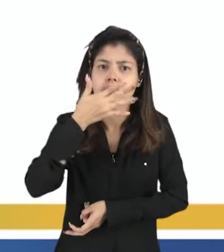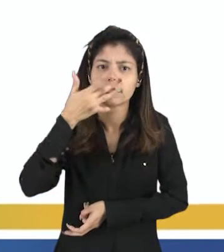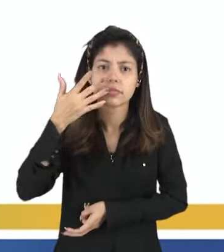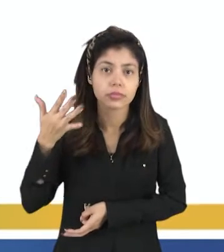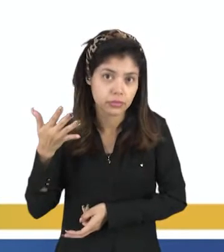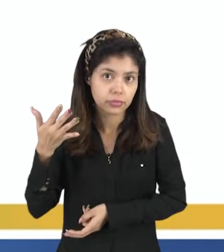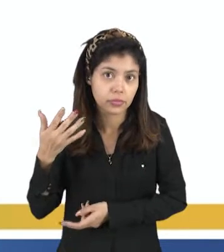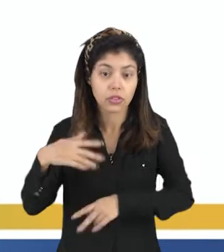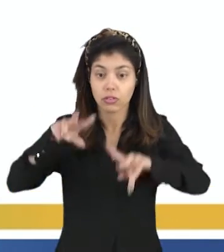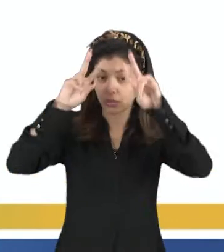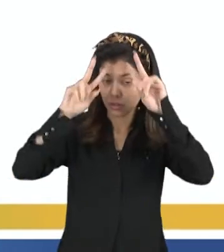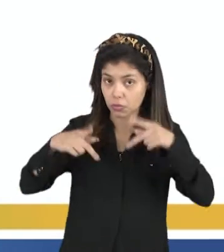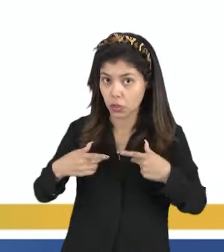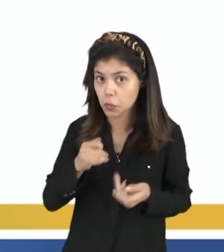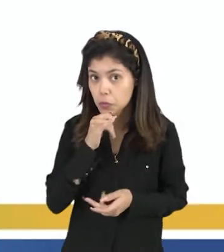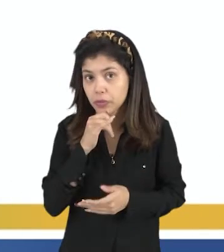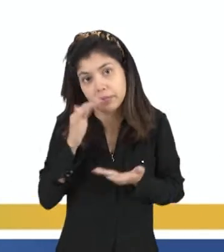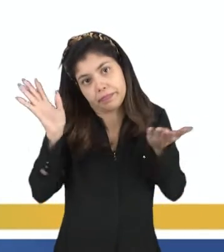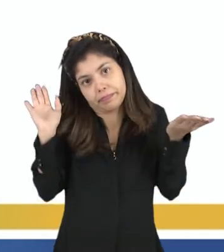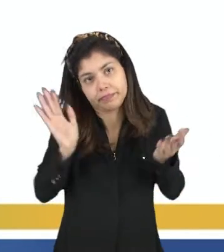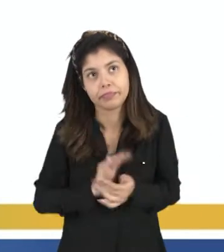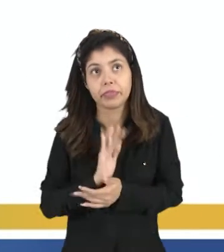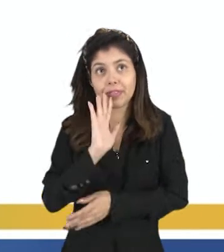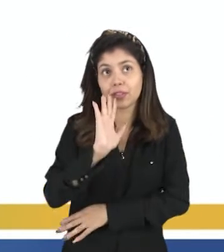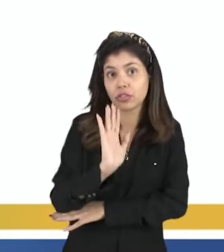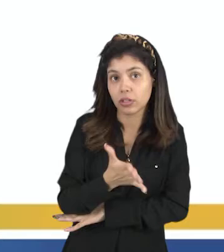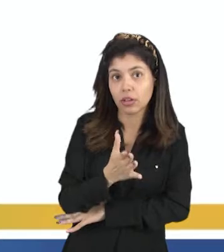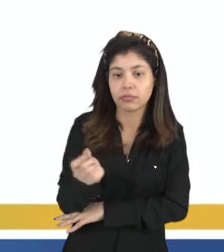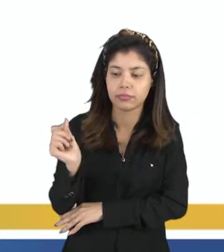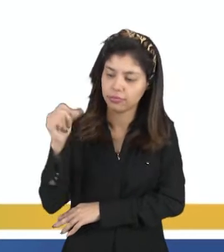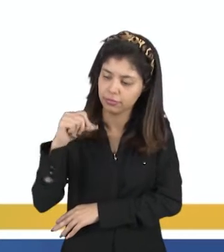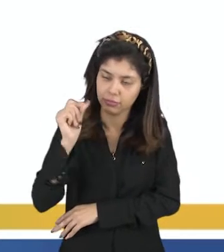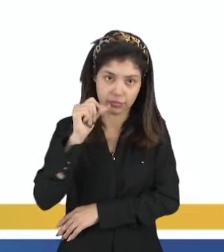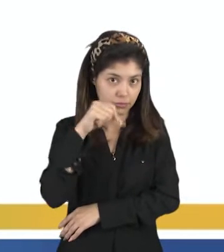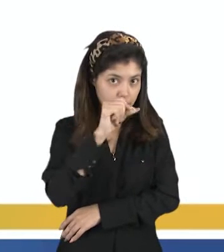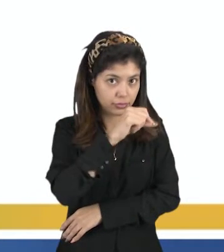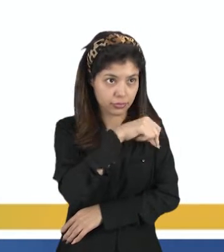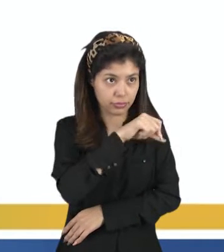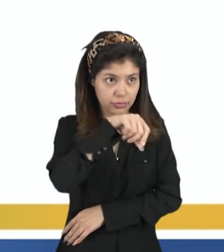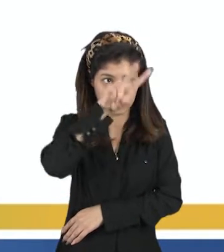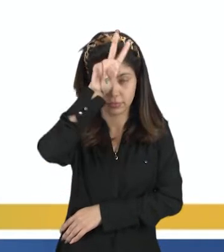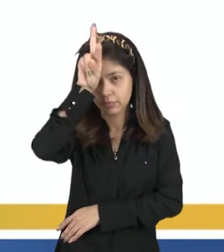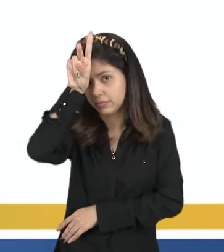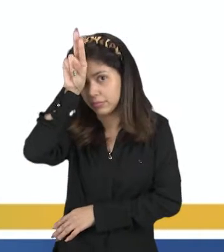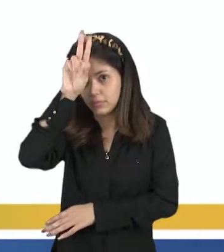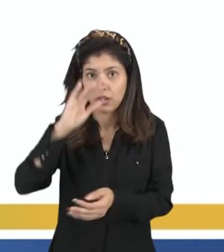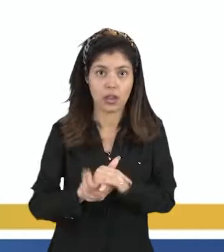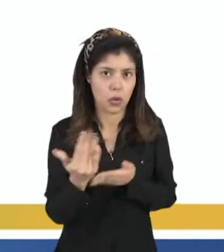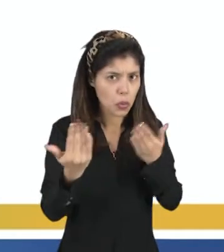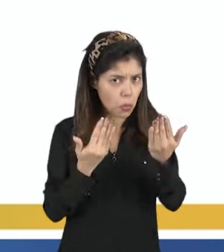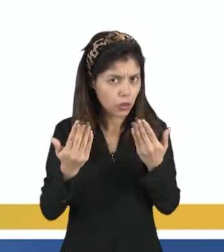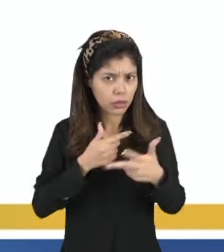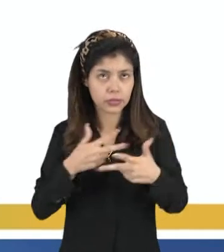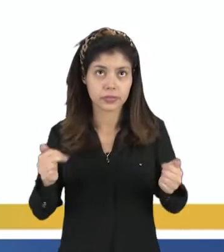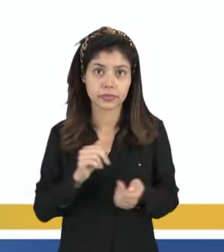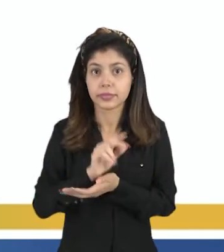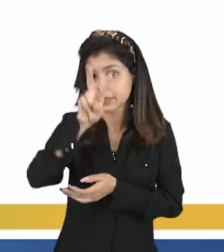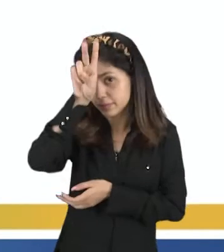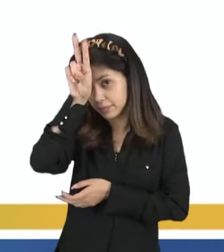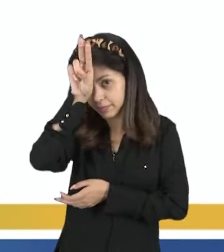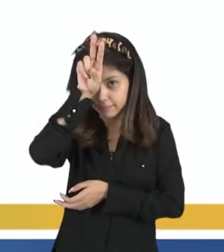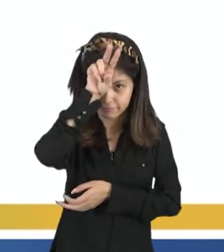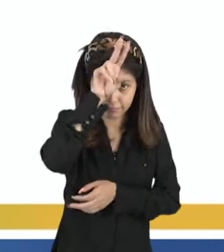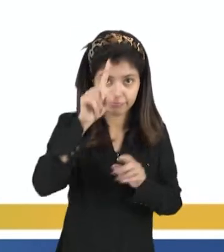caso dos seres humanos, um exemplo. Já no caso dos insetos, para comparação, são as antenas que ajudam